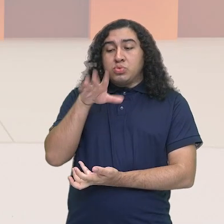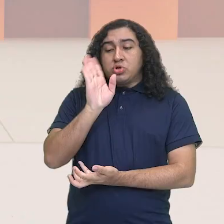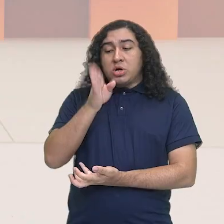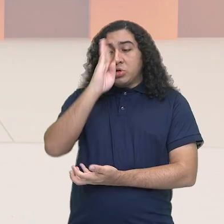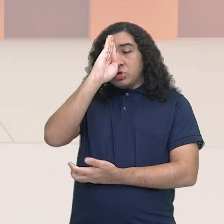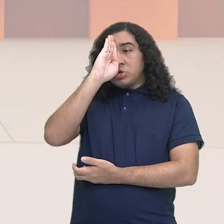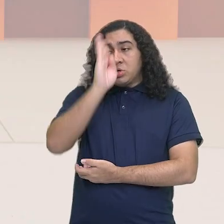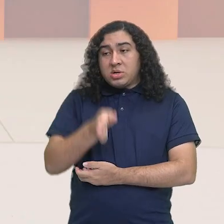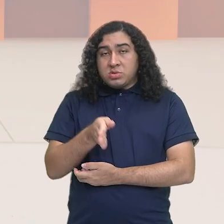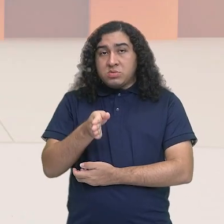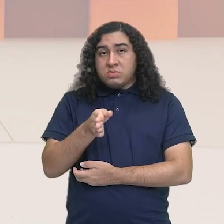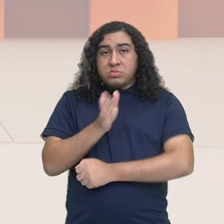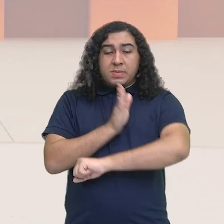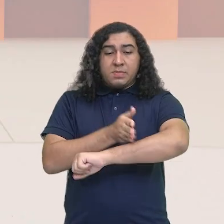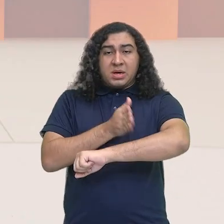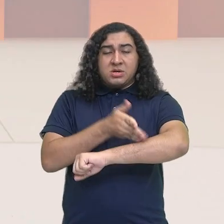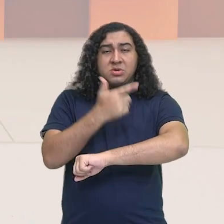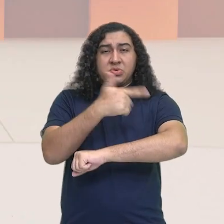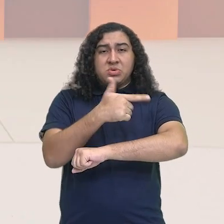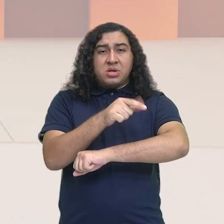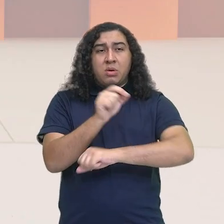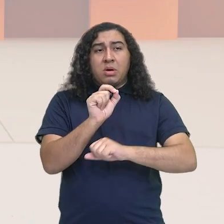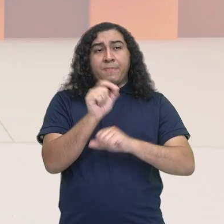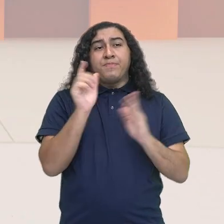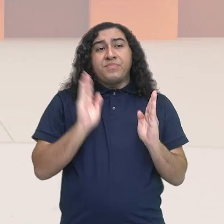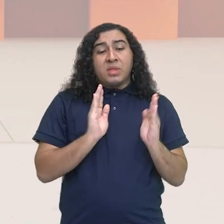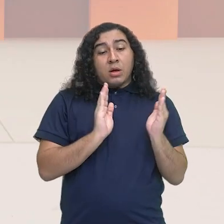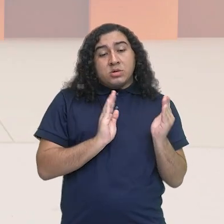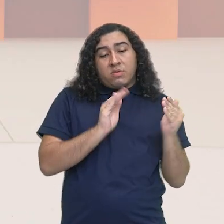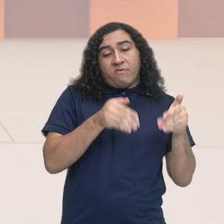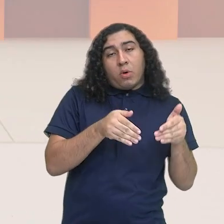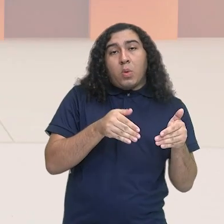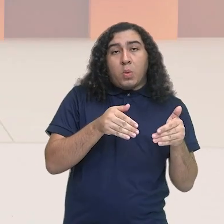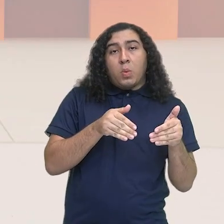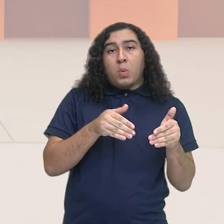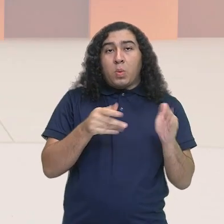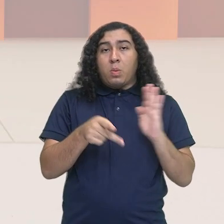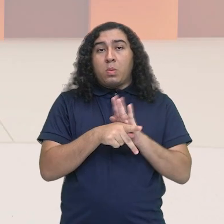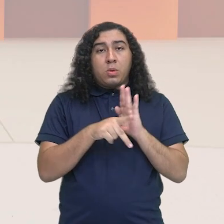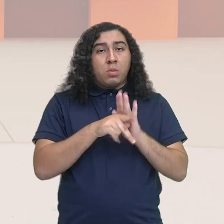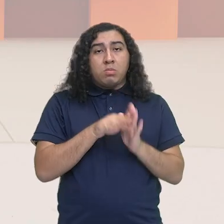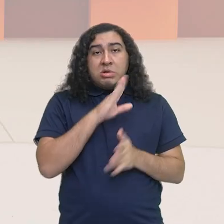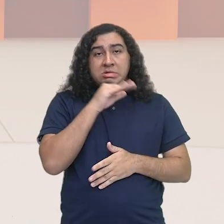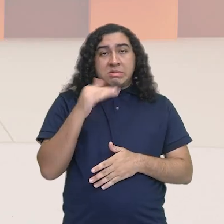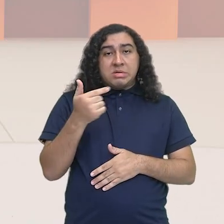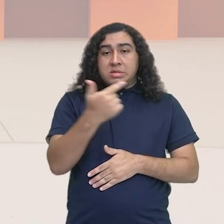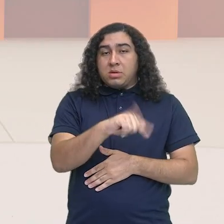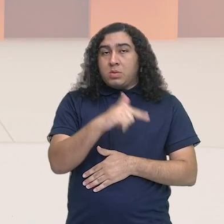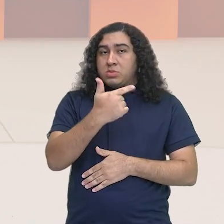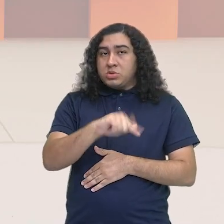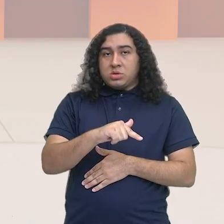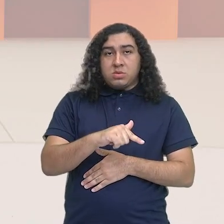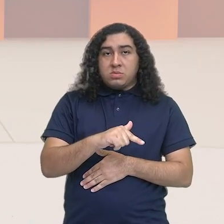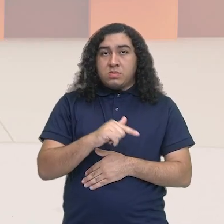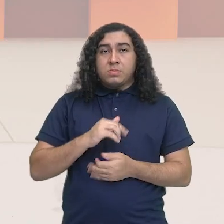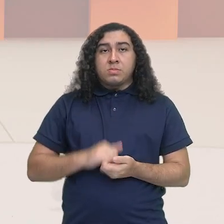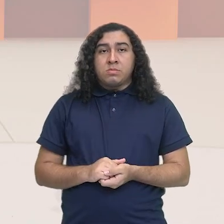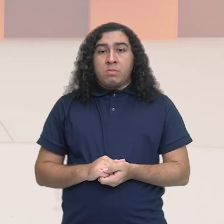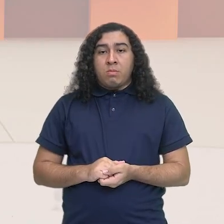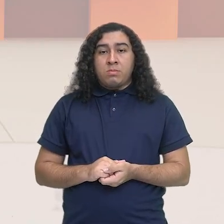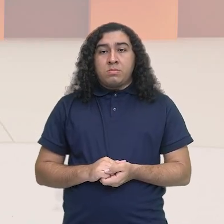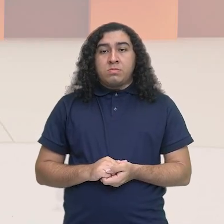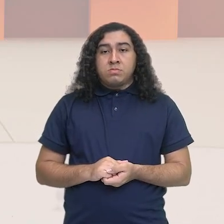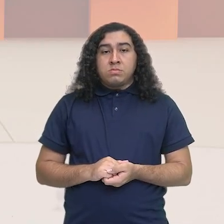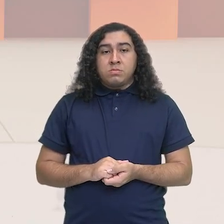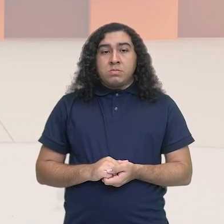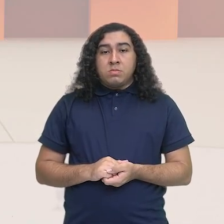Na Idade Média não existia essa caracterização ou essa categoria que nós chamamos de criança,